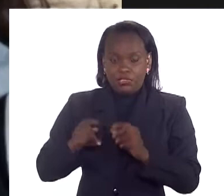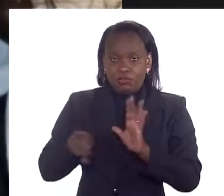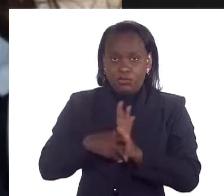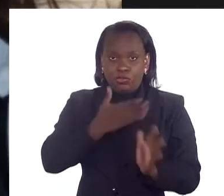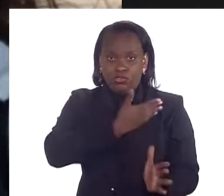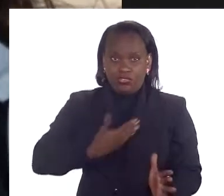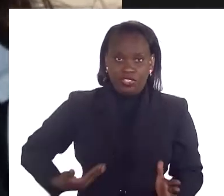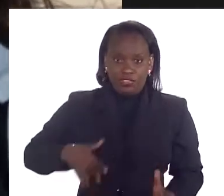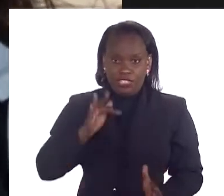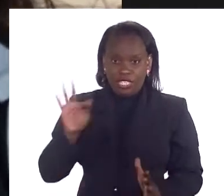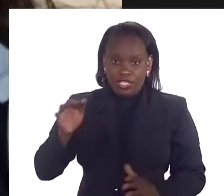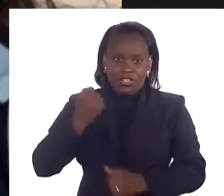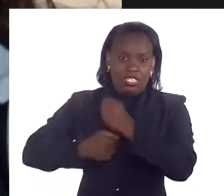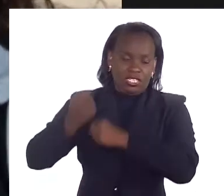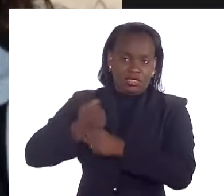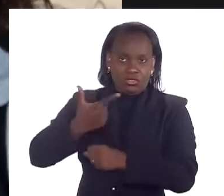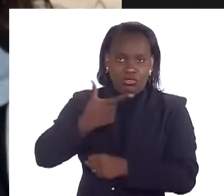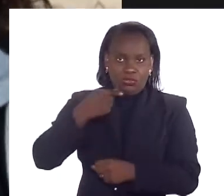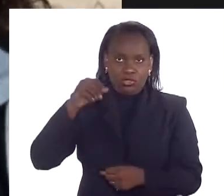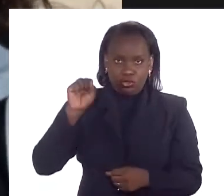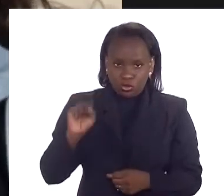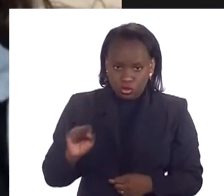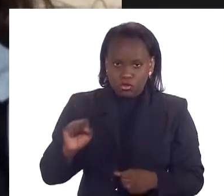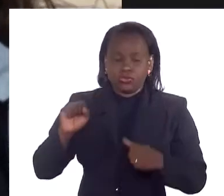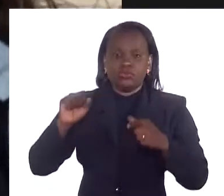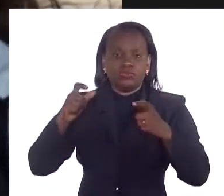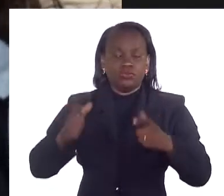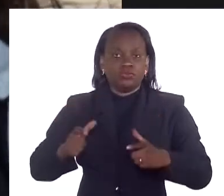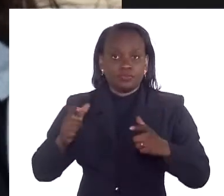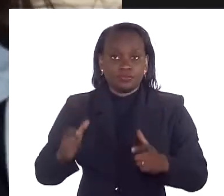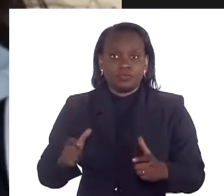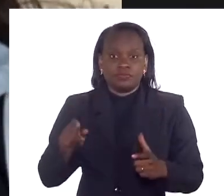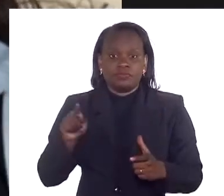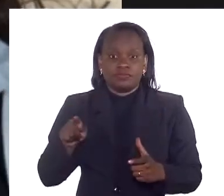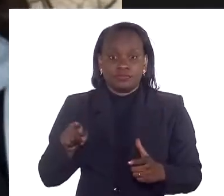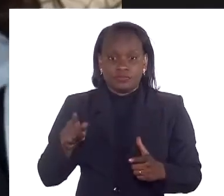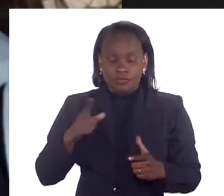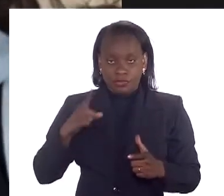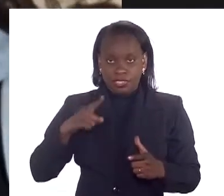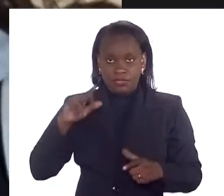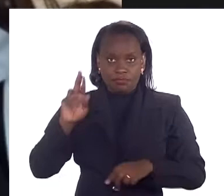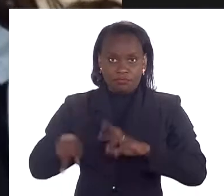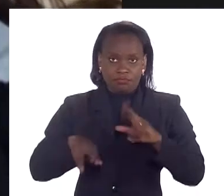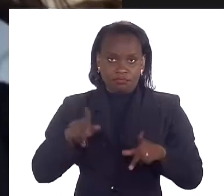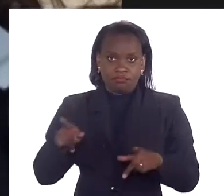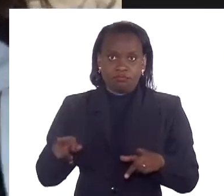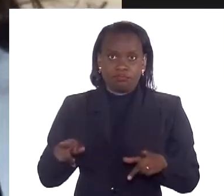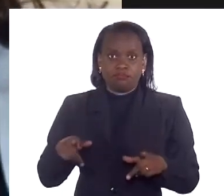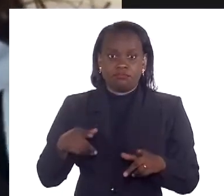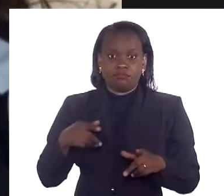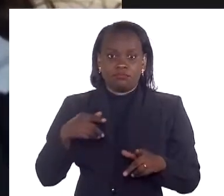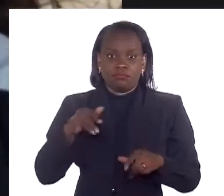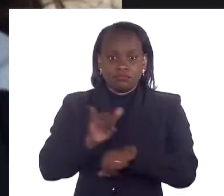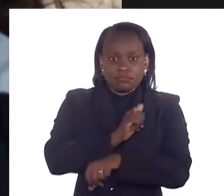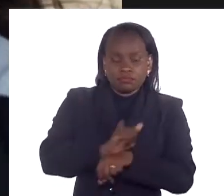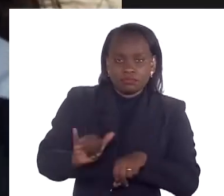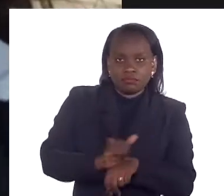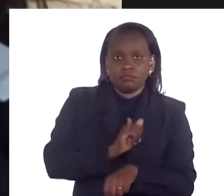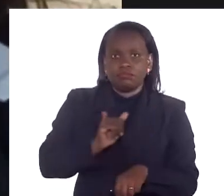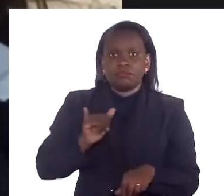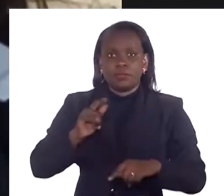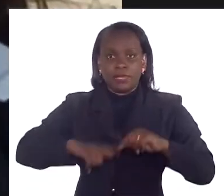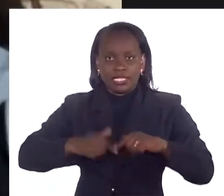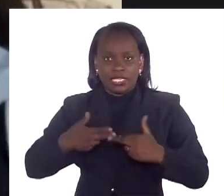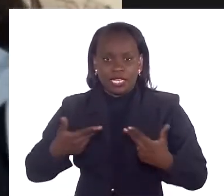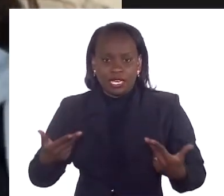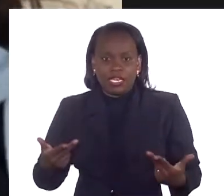criados pelo governo federal desde 2008. Esses espaços, eles, né, têm diferentes tipos de